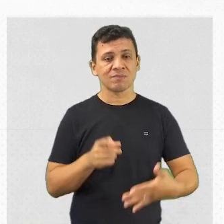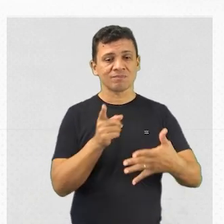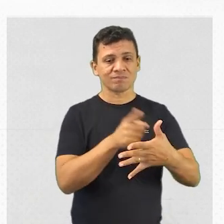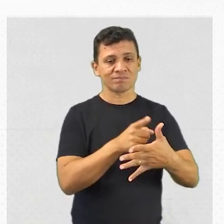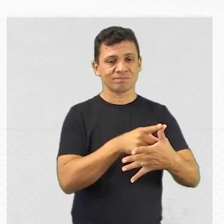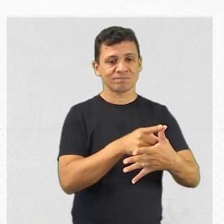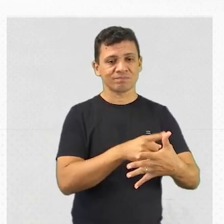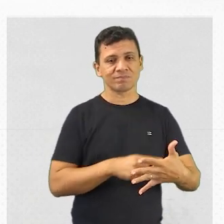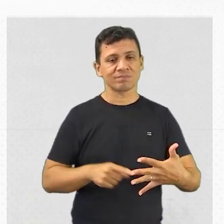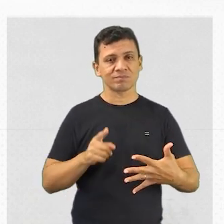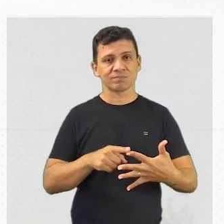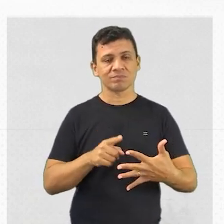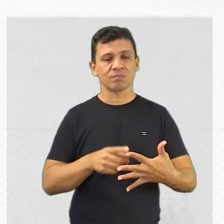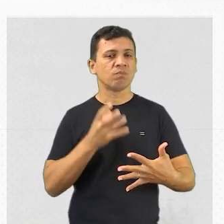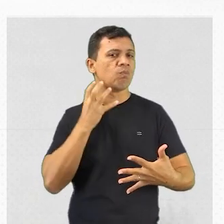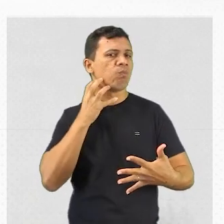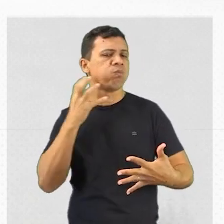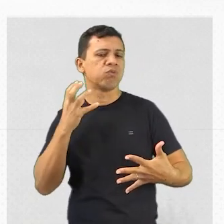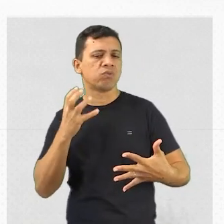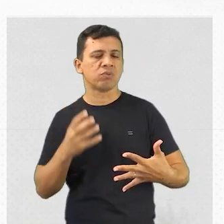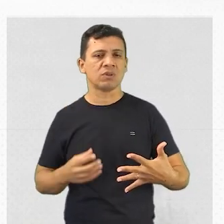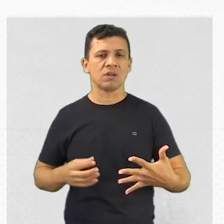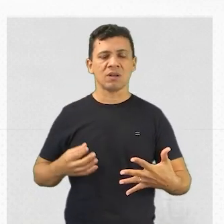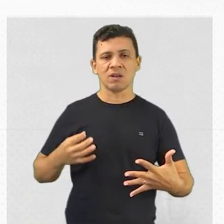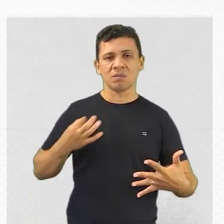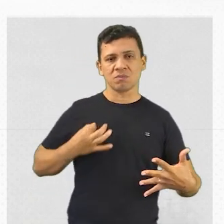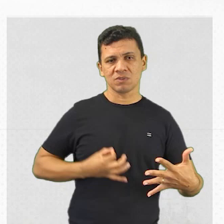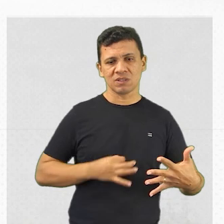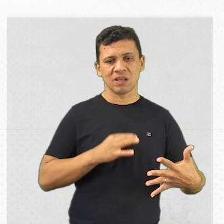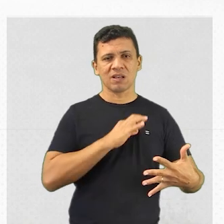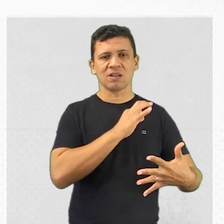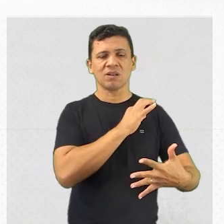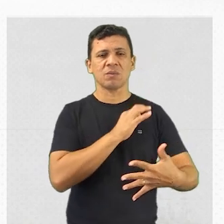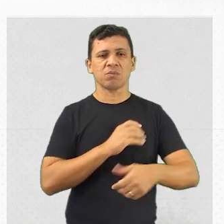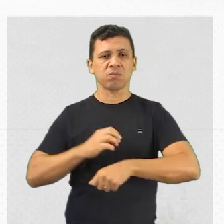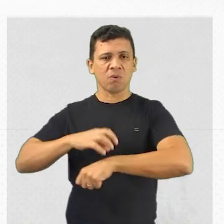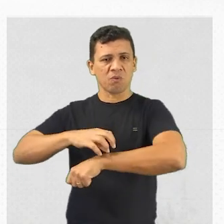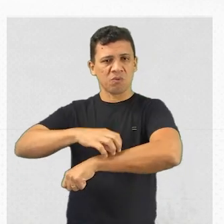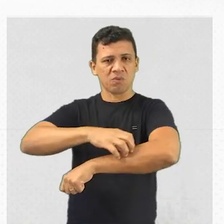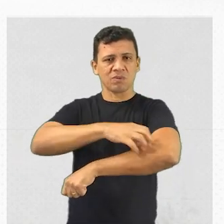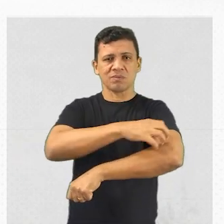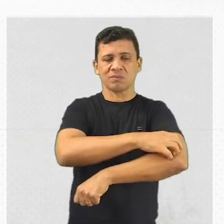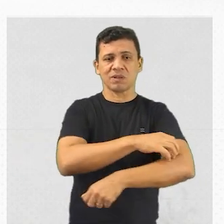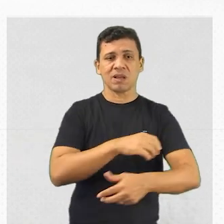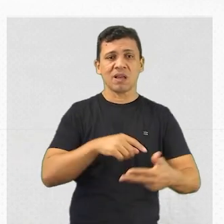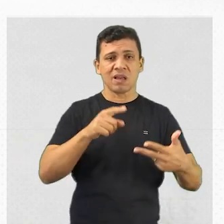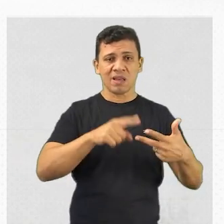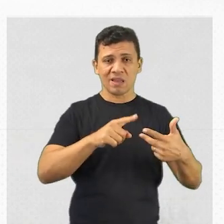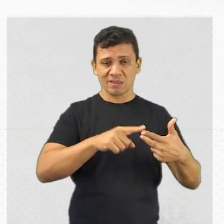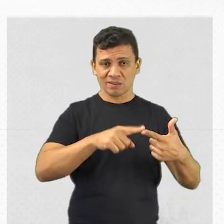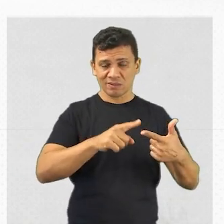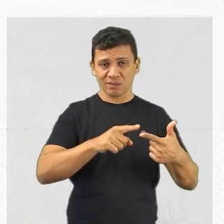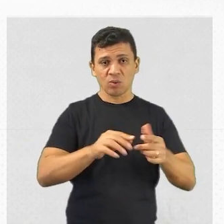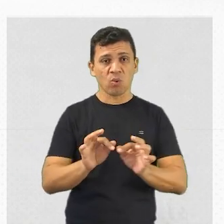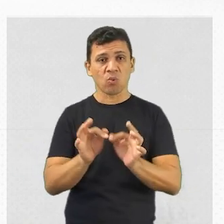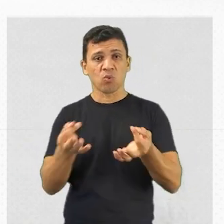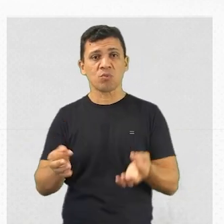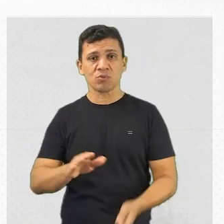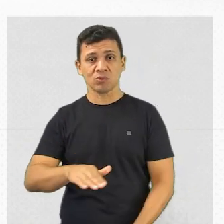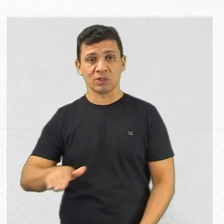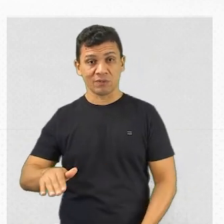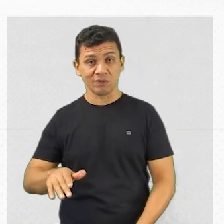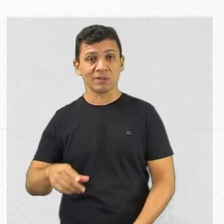elas, vamos falar também sobre a cachumba, o sarampo, a rubéola, que são viroses comuns ali na infância. É por isso que nós temos as vacinas,